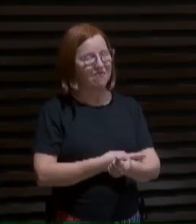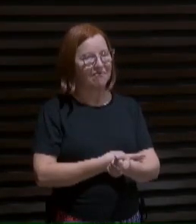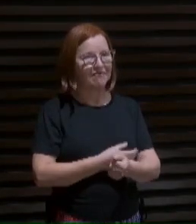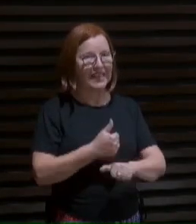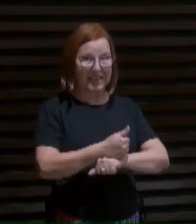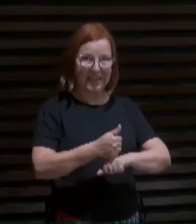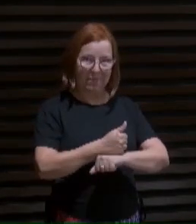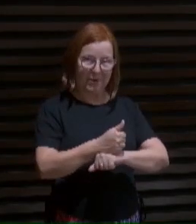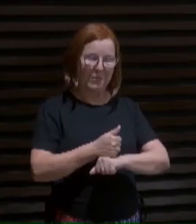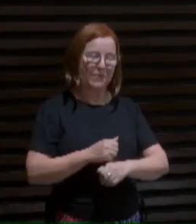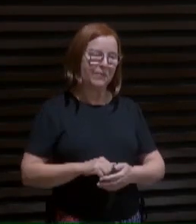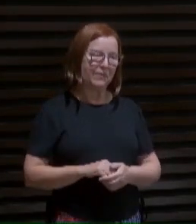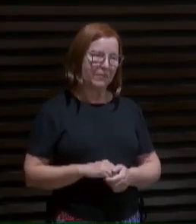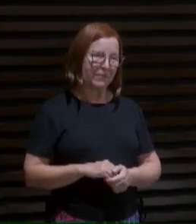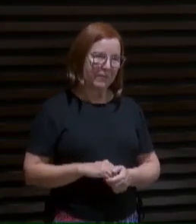E